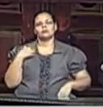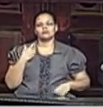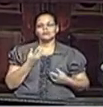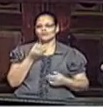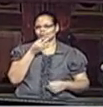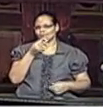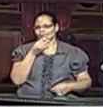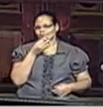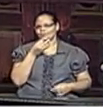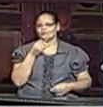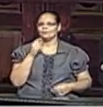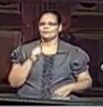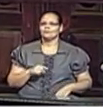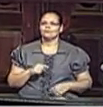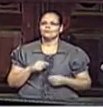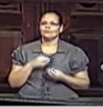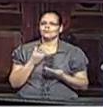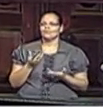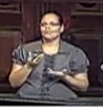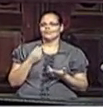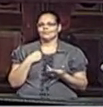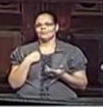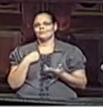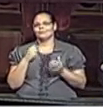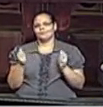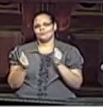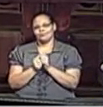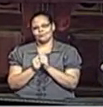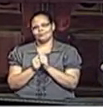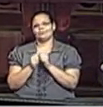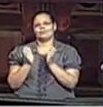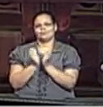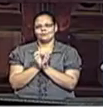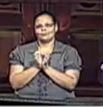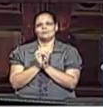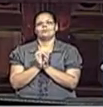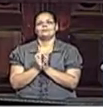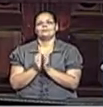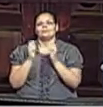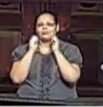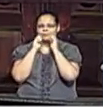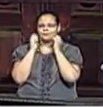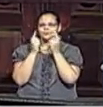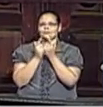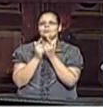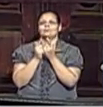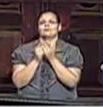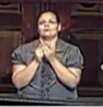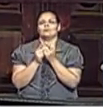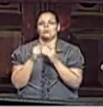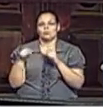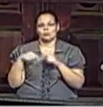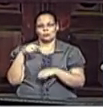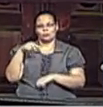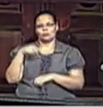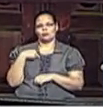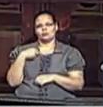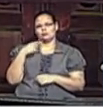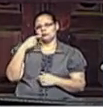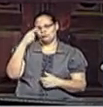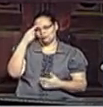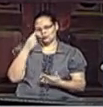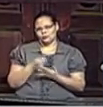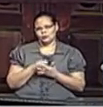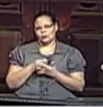sido homogênea e em conjunto com a bancada nossa aqui na Assembleia Legislativa, de nos posicionarmos contra